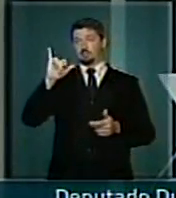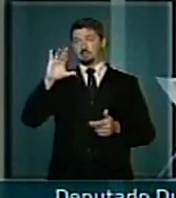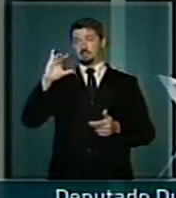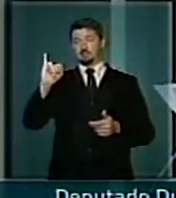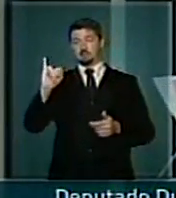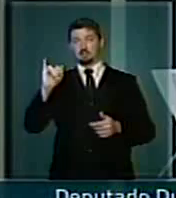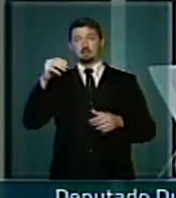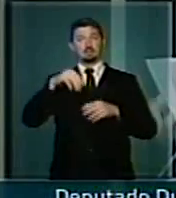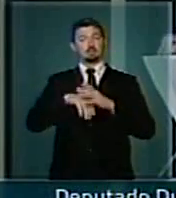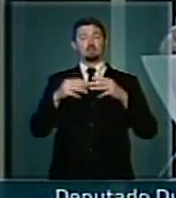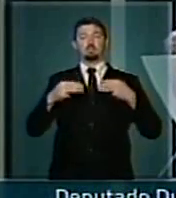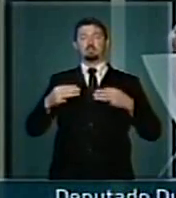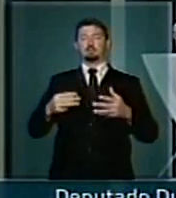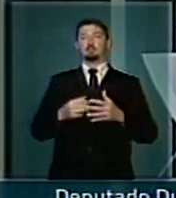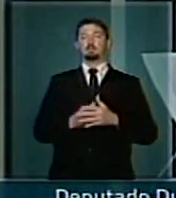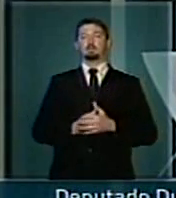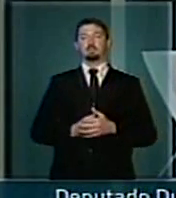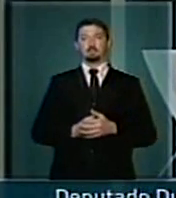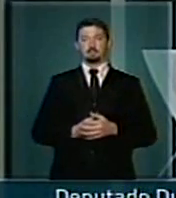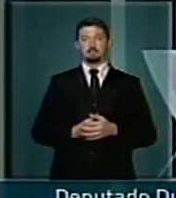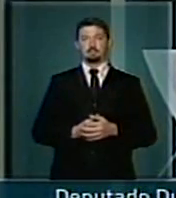Ministério.